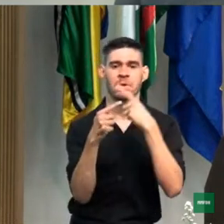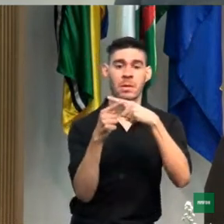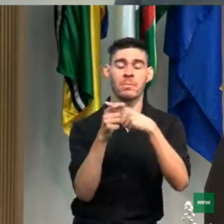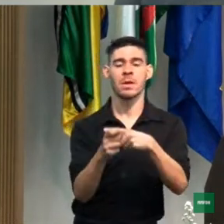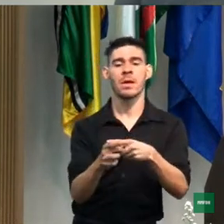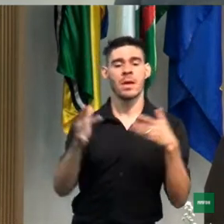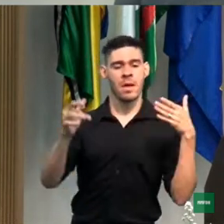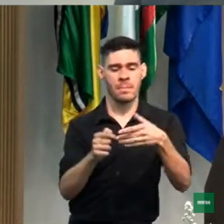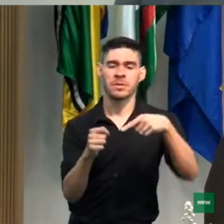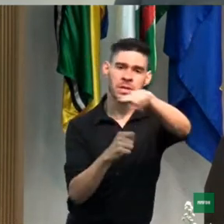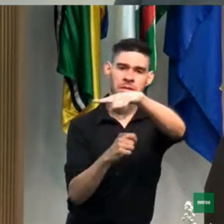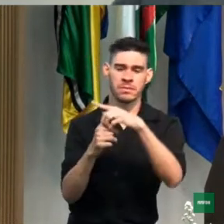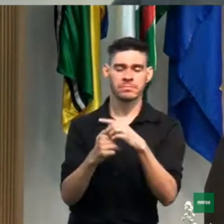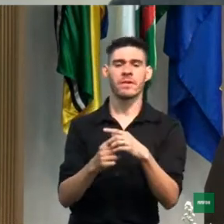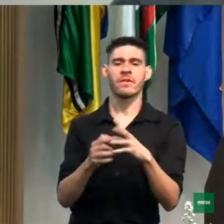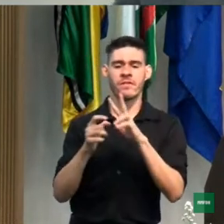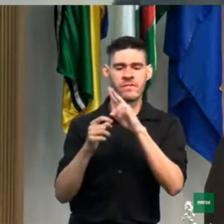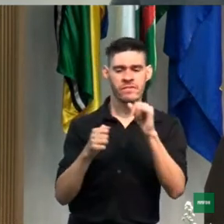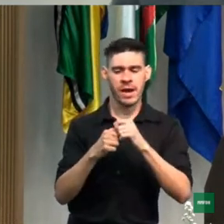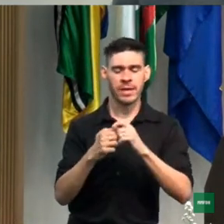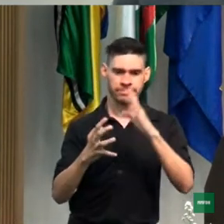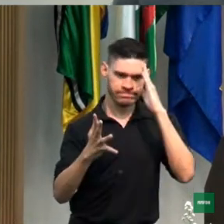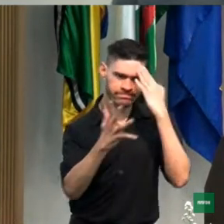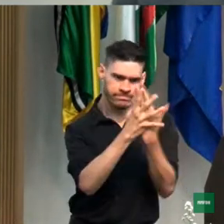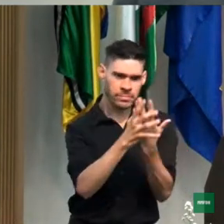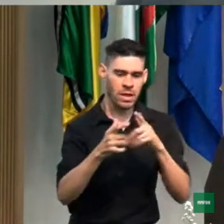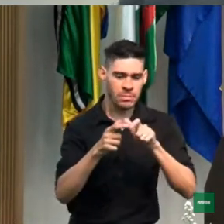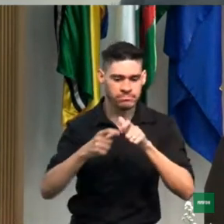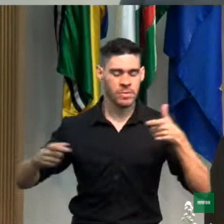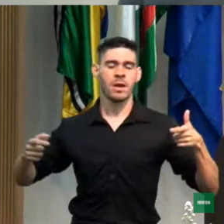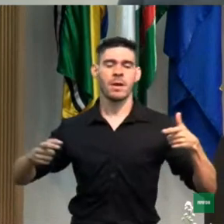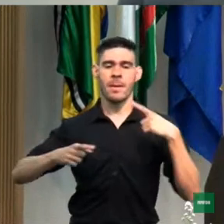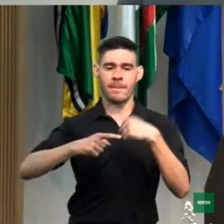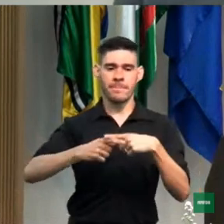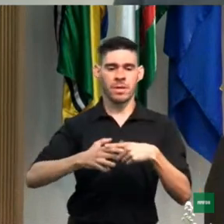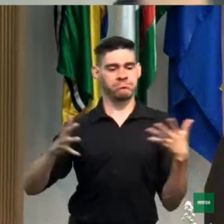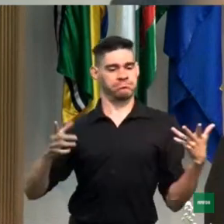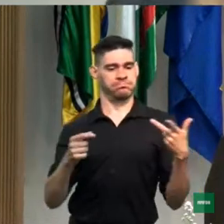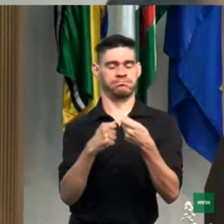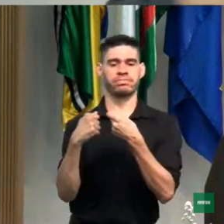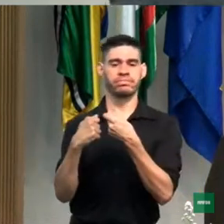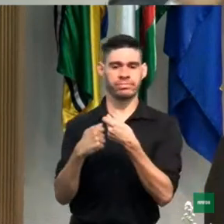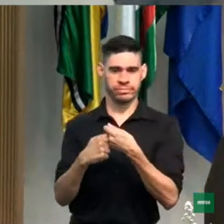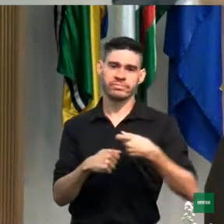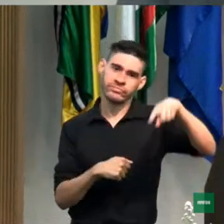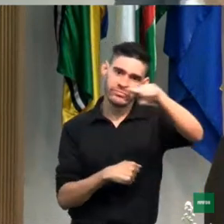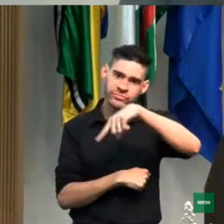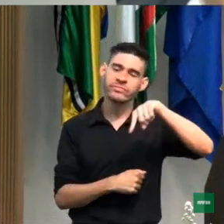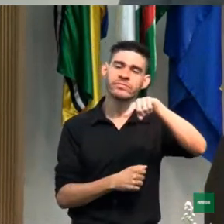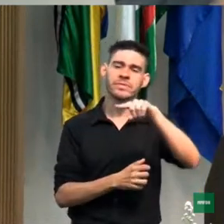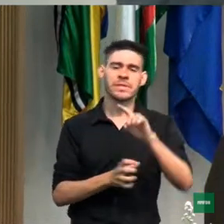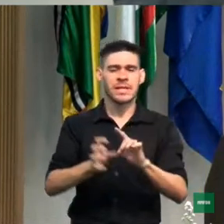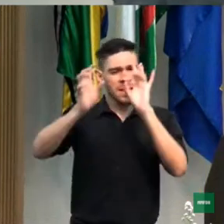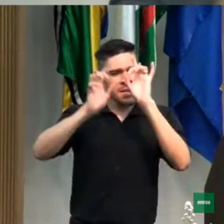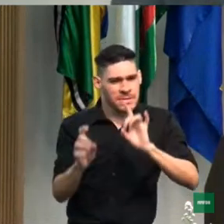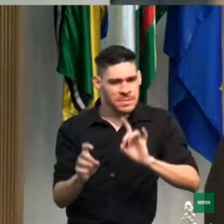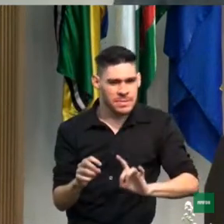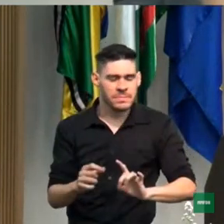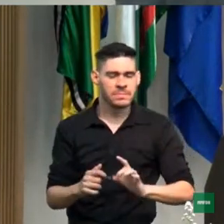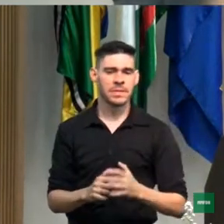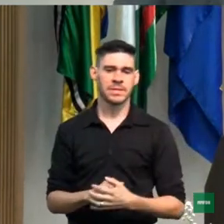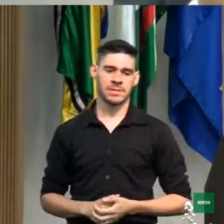trazer tanta credibilidade, porque vocês são tão extraordinários, são tão especiais. Vocês estão